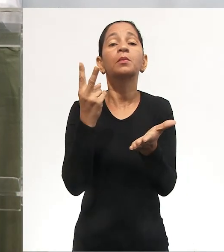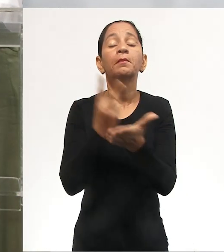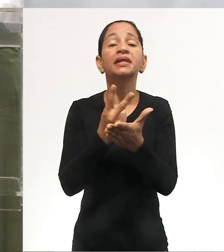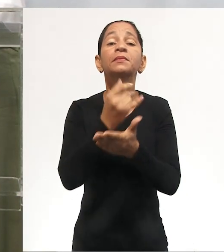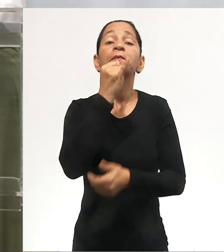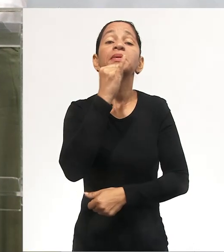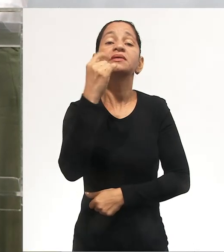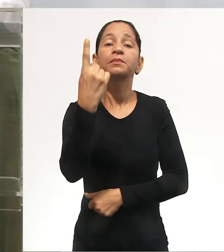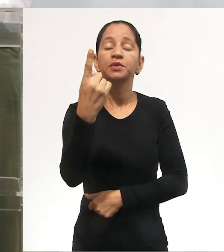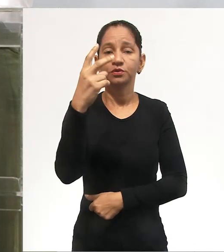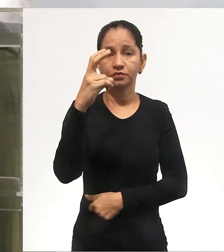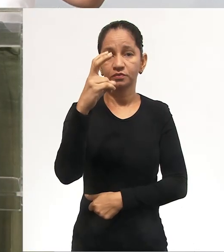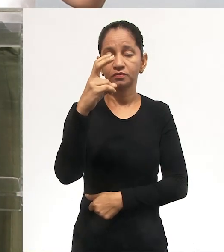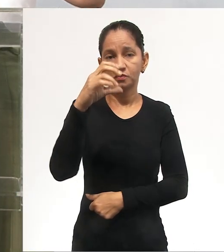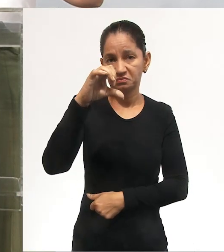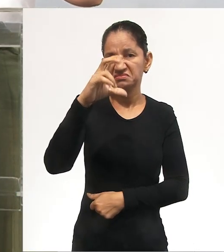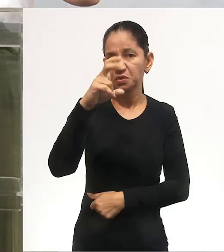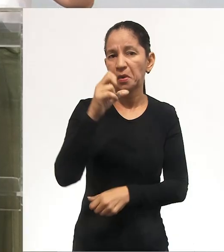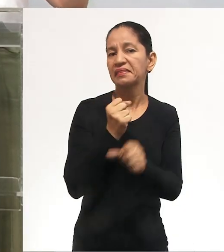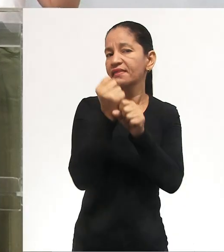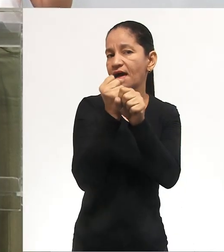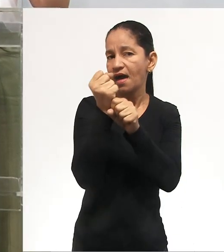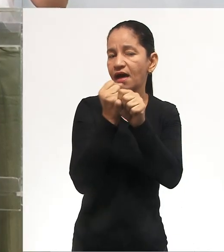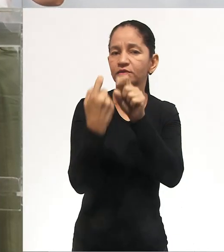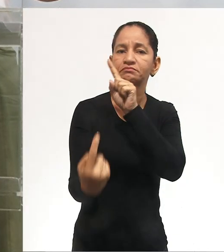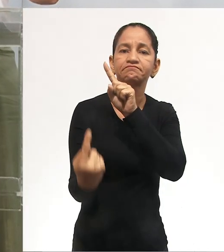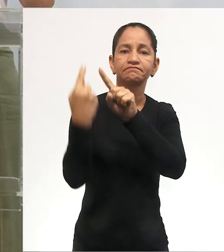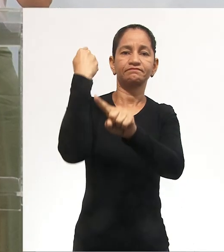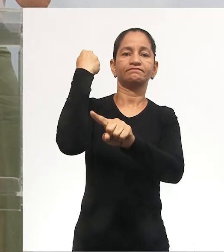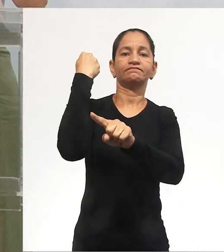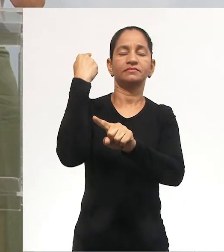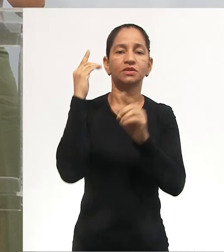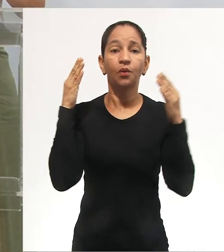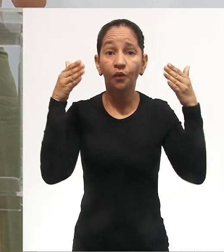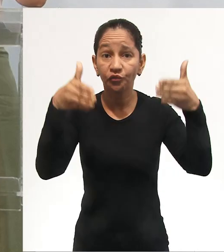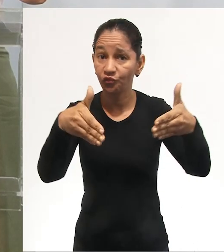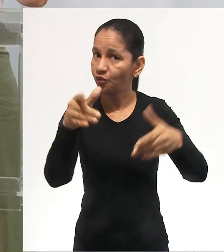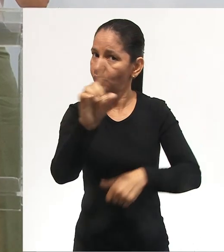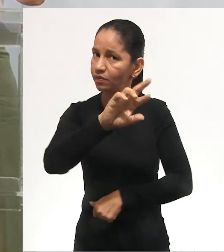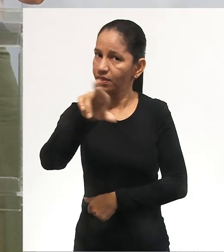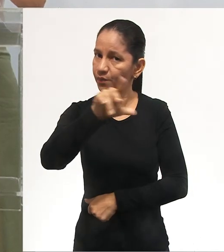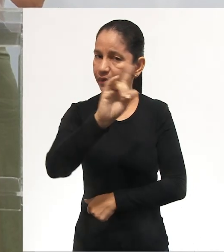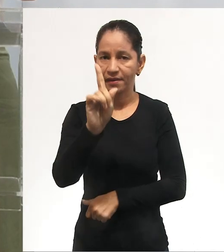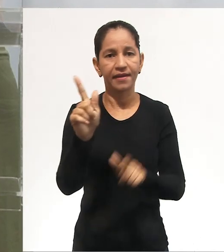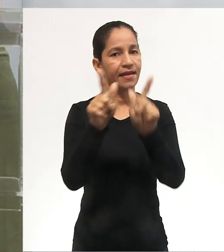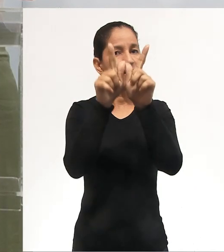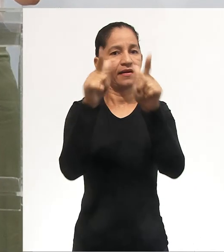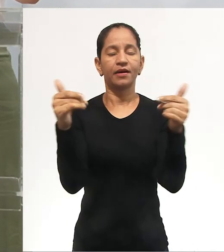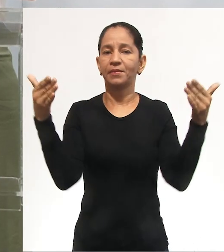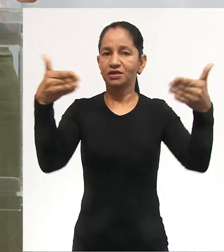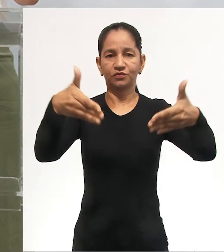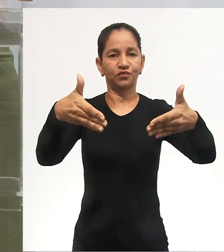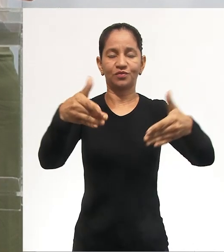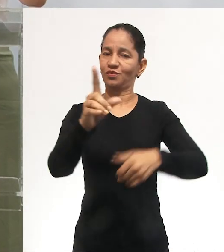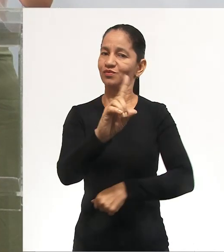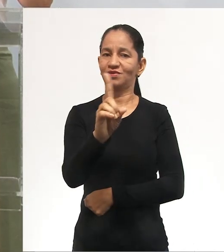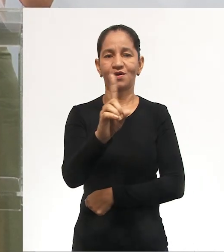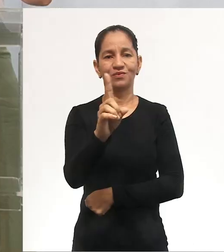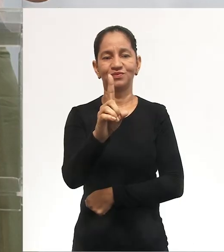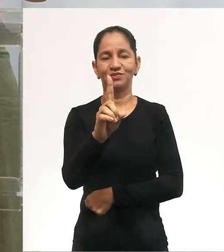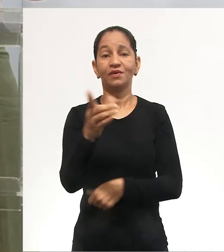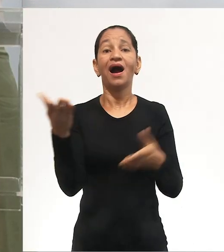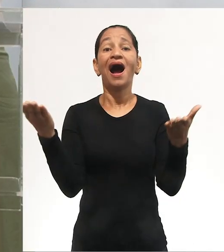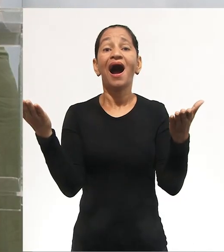nos anos 50, que o único foco era ensinar gramática, esse não é o foco principal. A gente vai ensinar a gramática para os